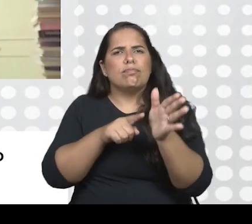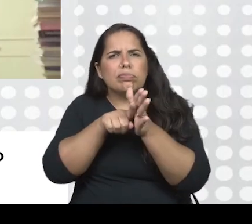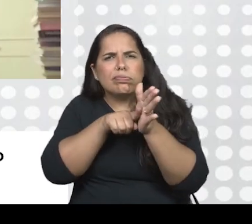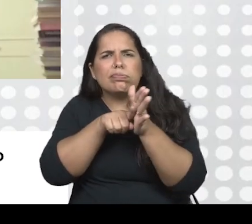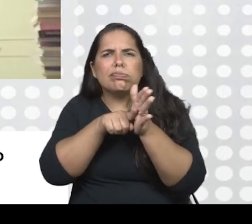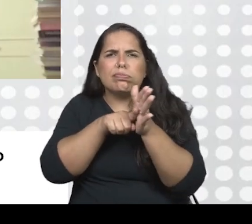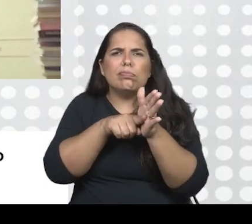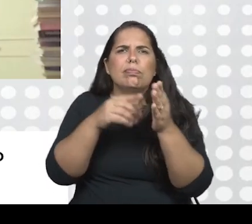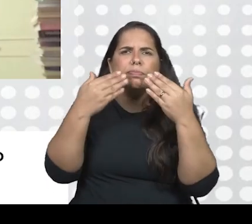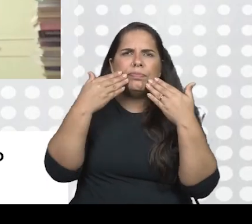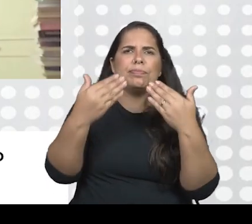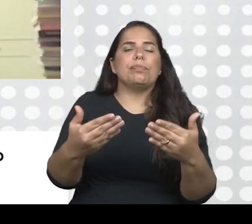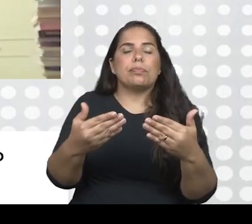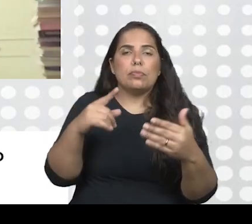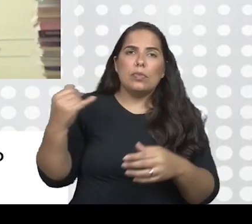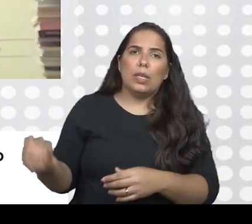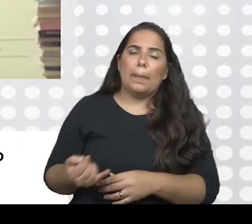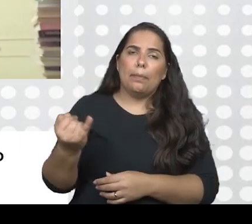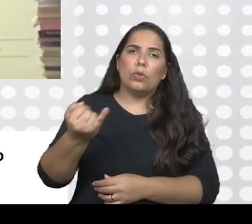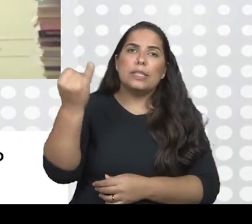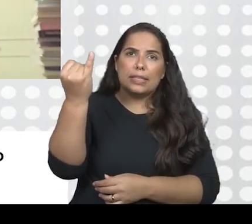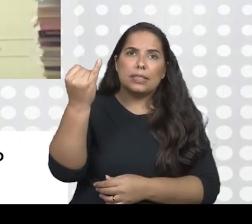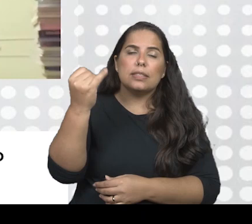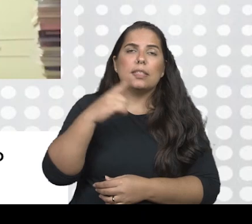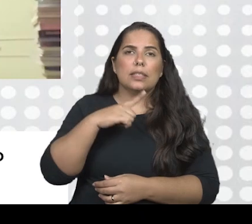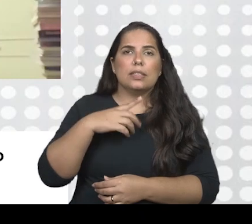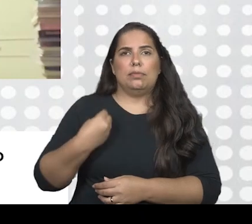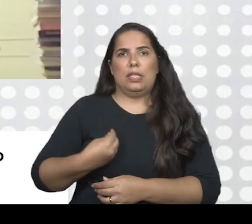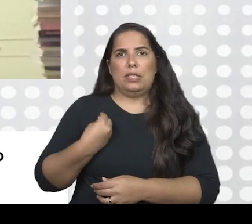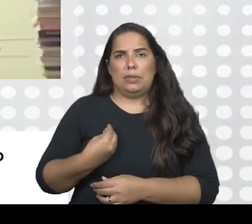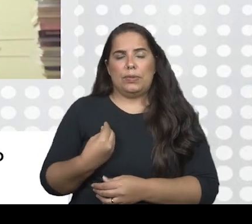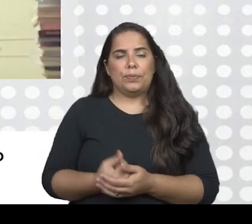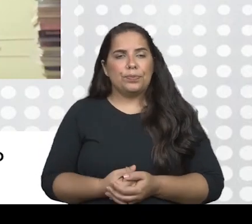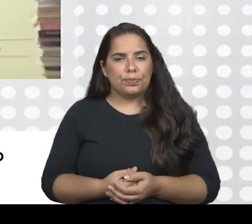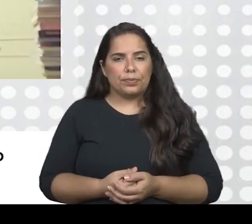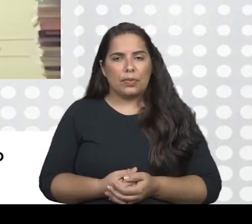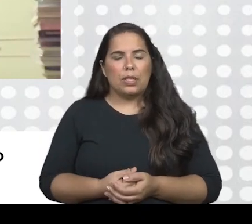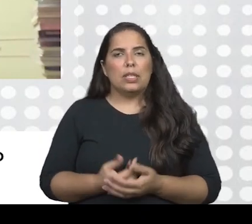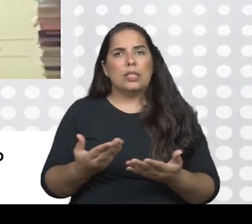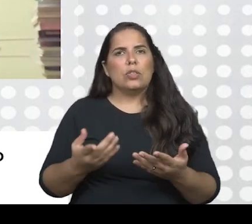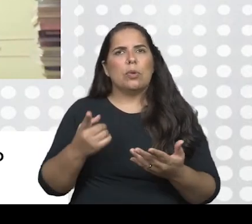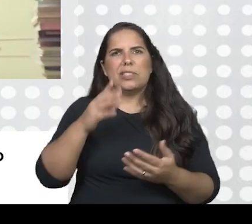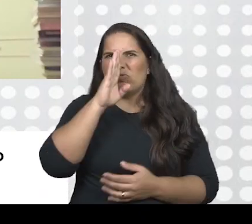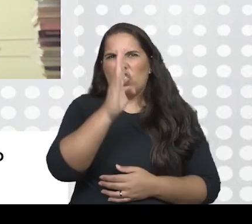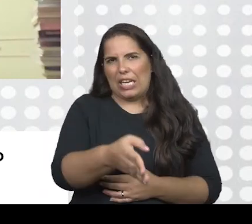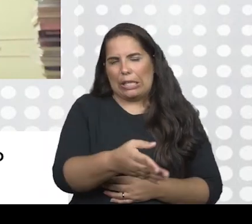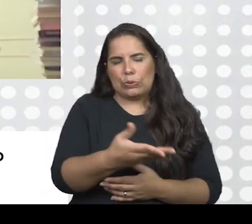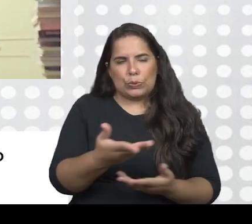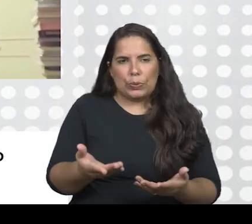investigações e que mostram a importância da colaboração. Para ser mais